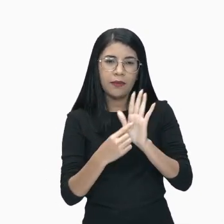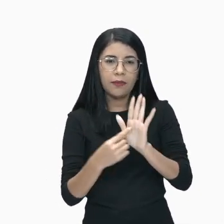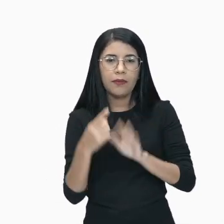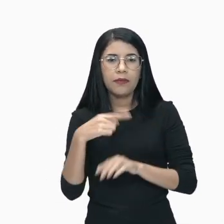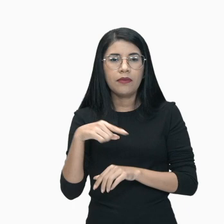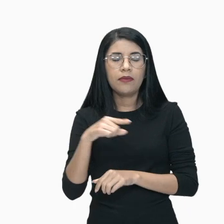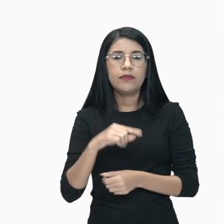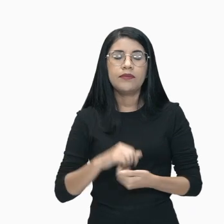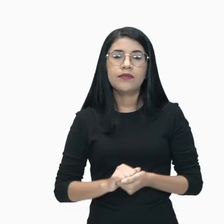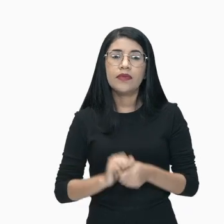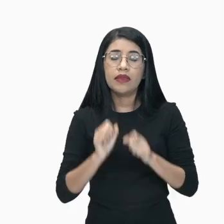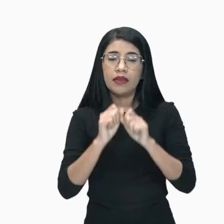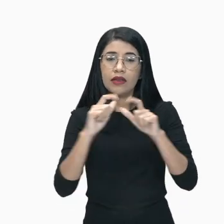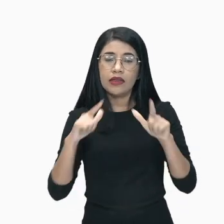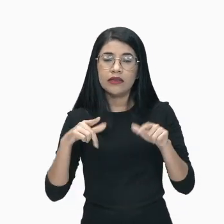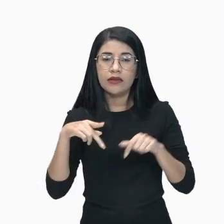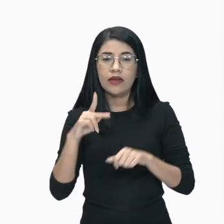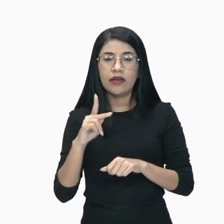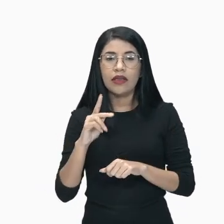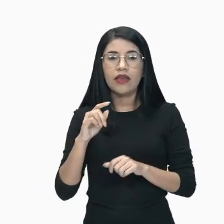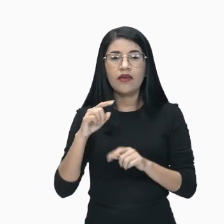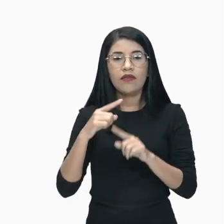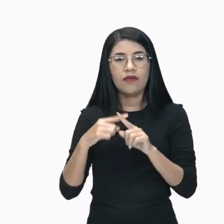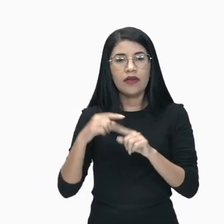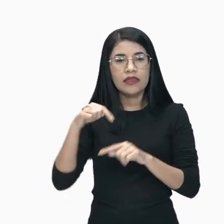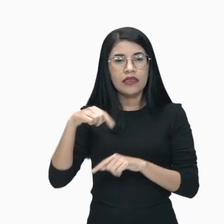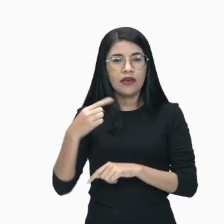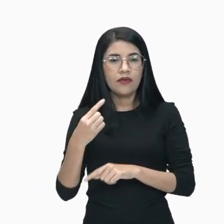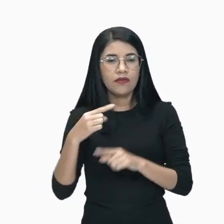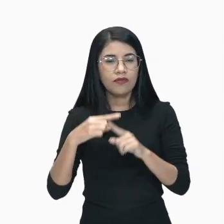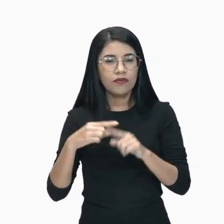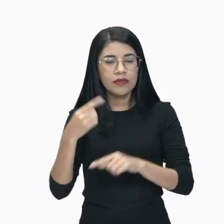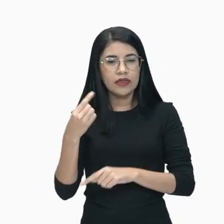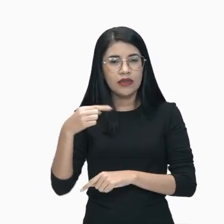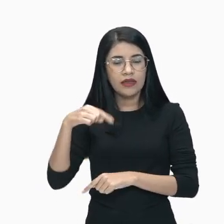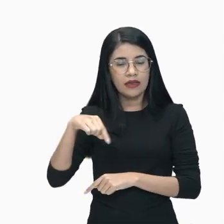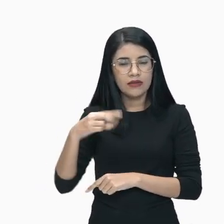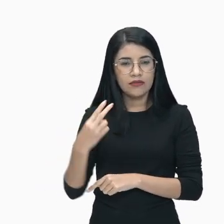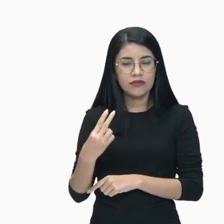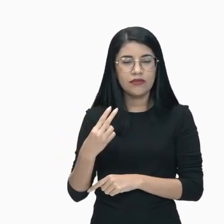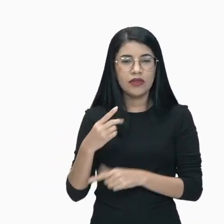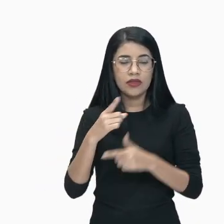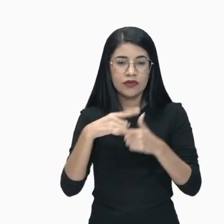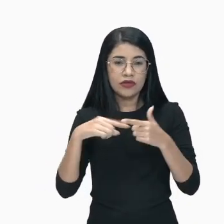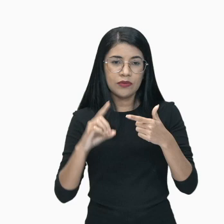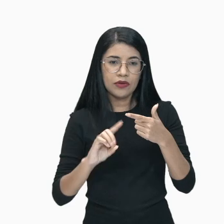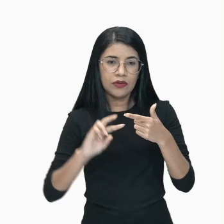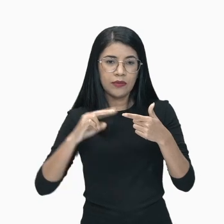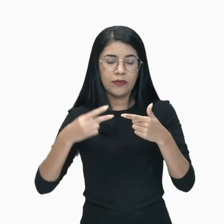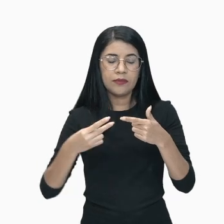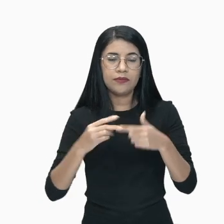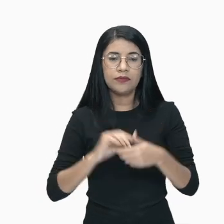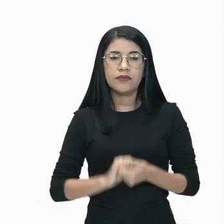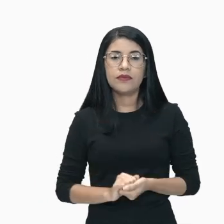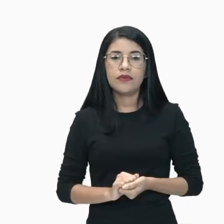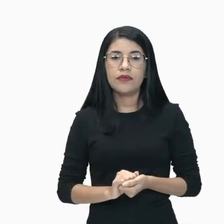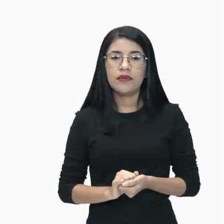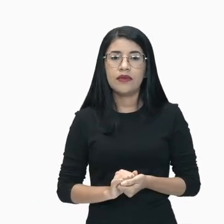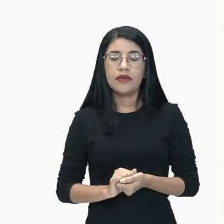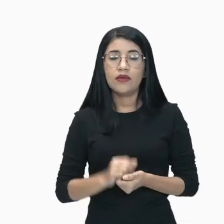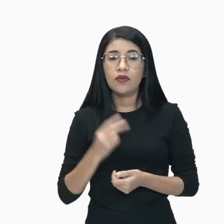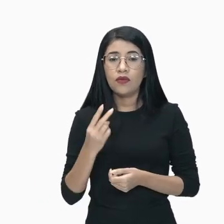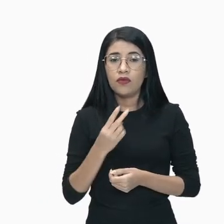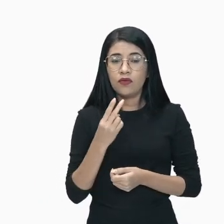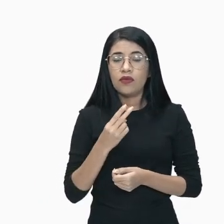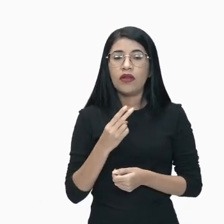elétrica é K vezes Q1 vezes Q2, dividido por D ao quadrado. E aí, pessoal, está aqui o valor da